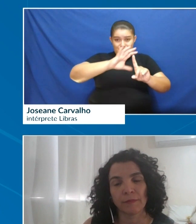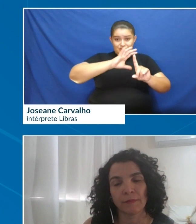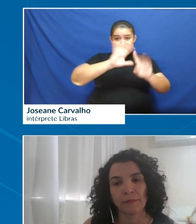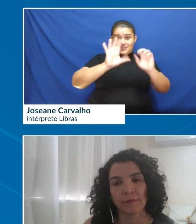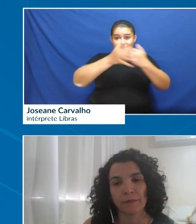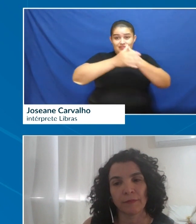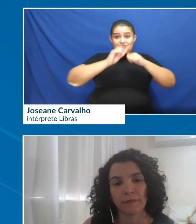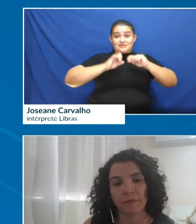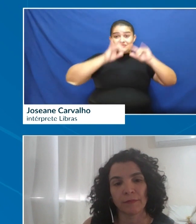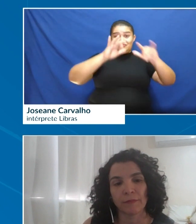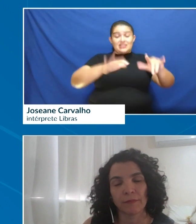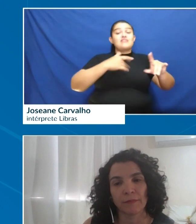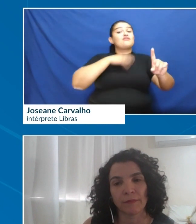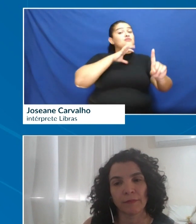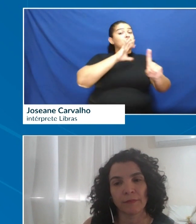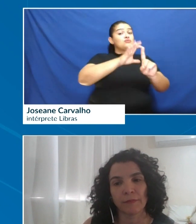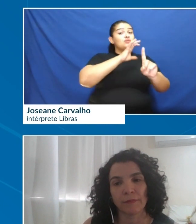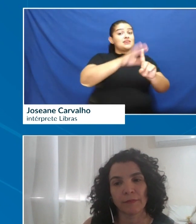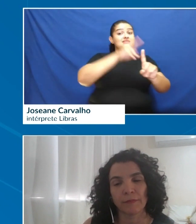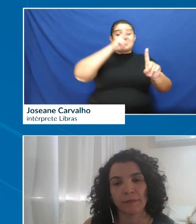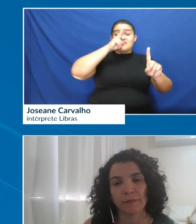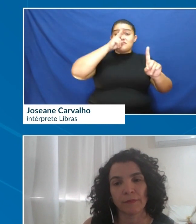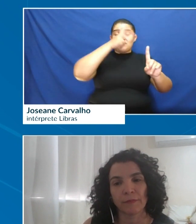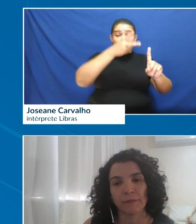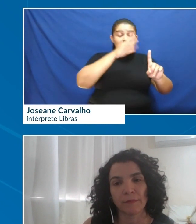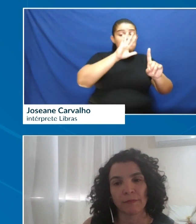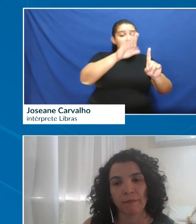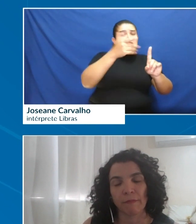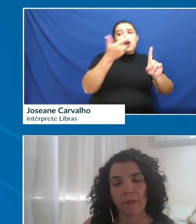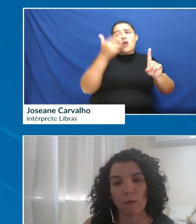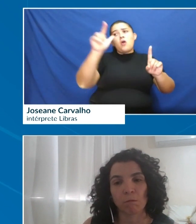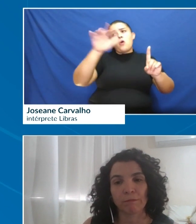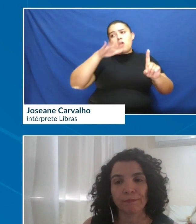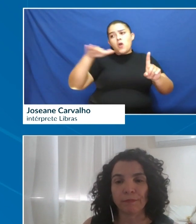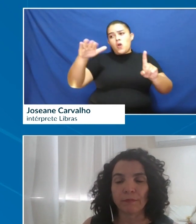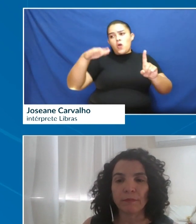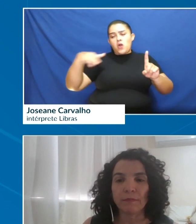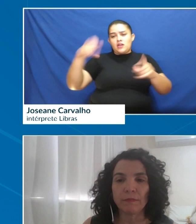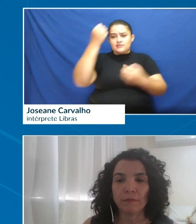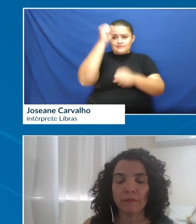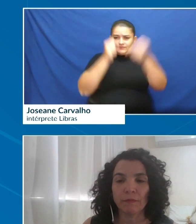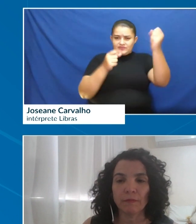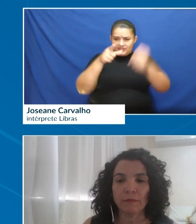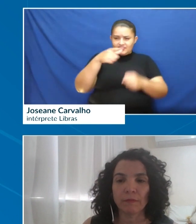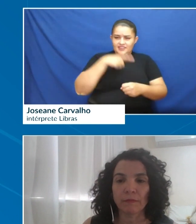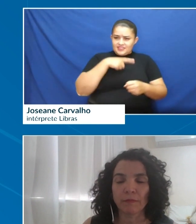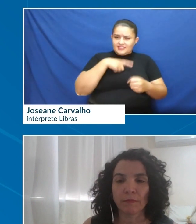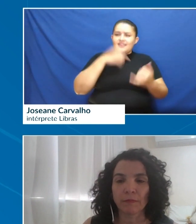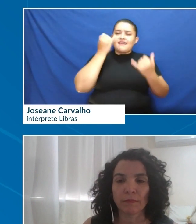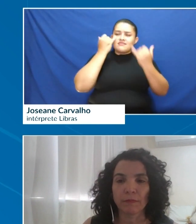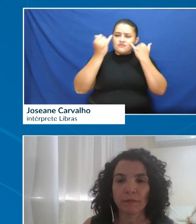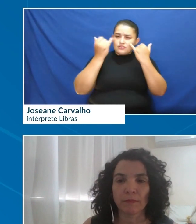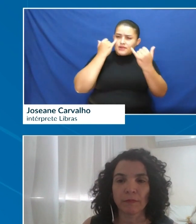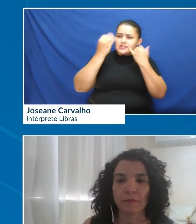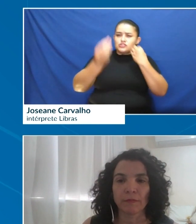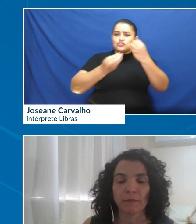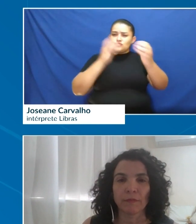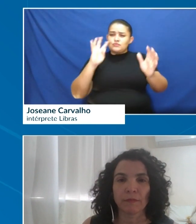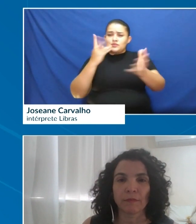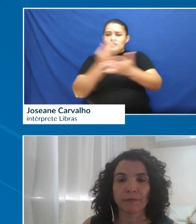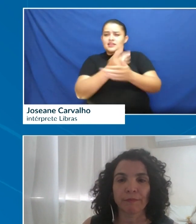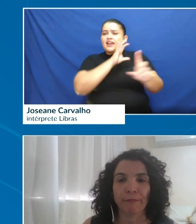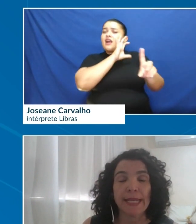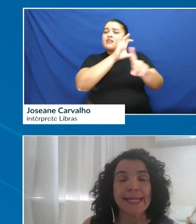foi tão grande, mas outros setores aí da indústria, a senhora tem informação de como que eles foram afetados